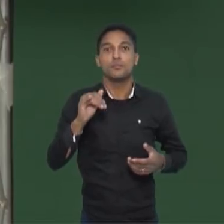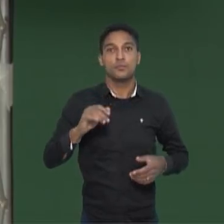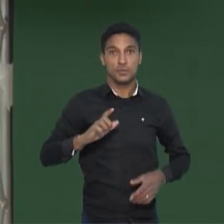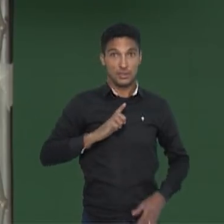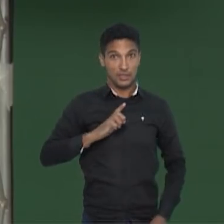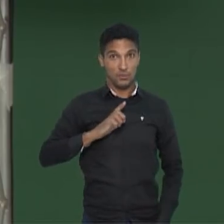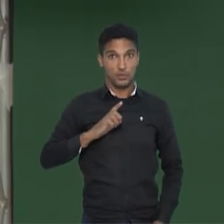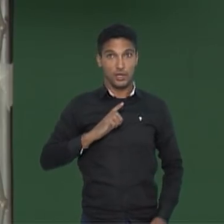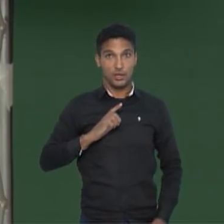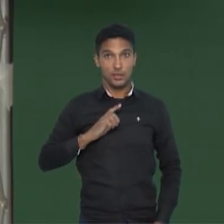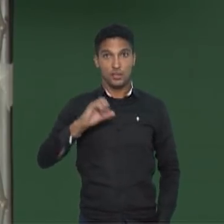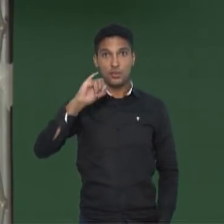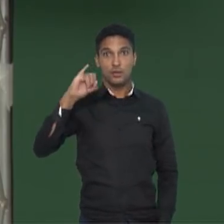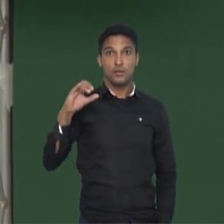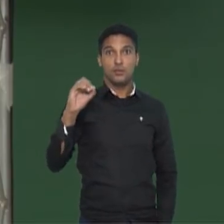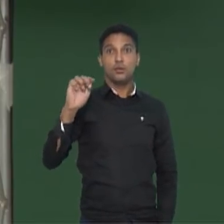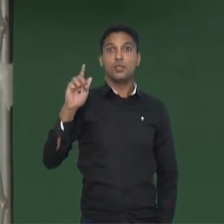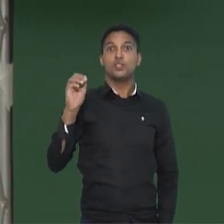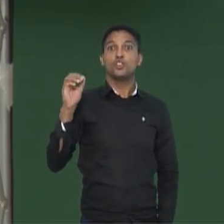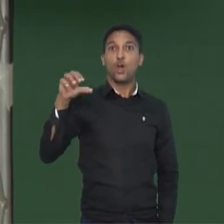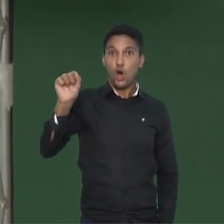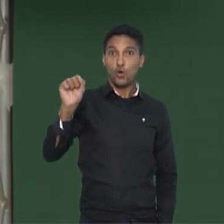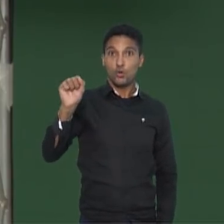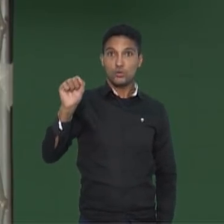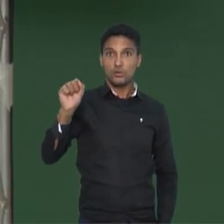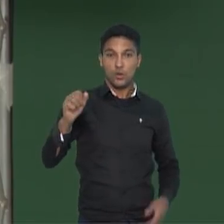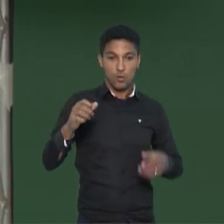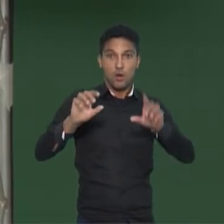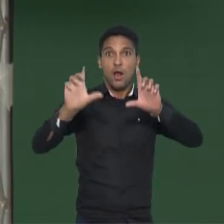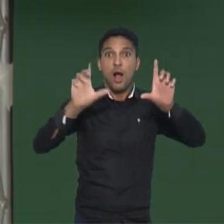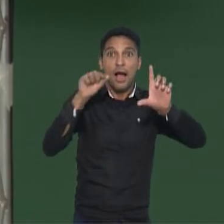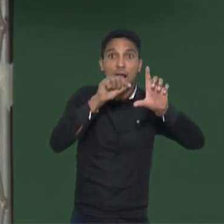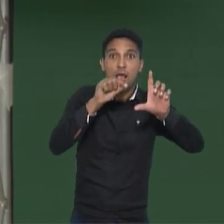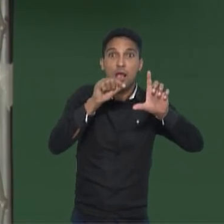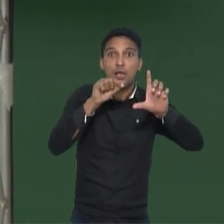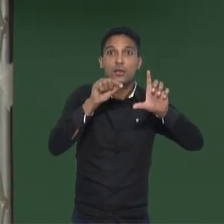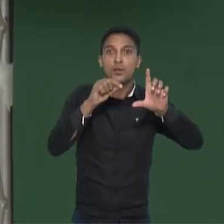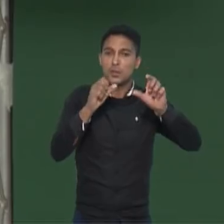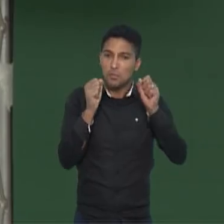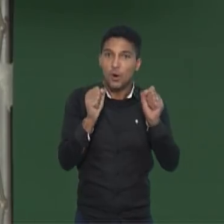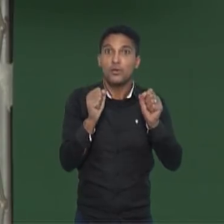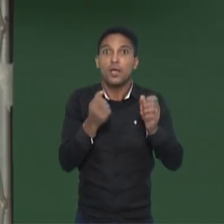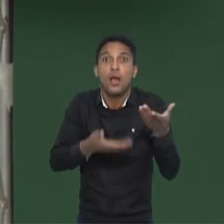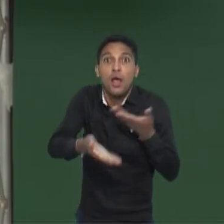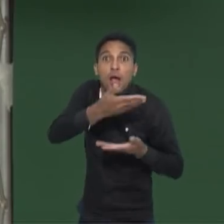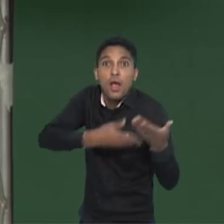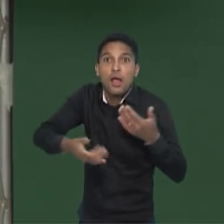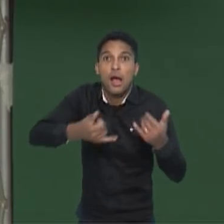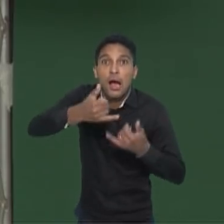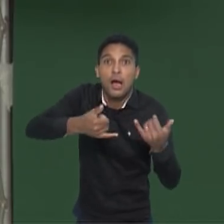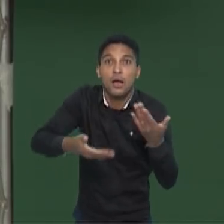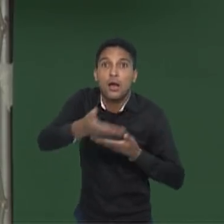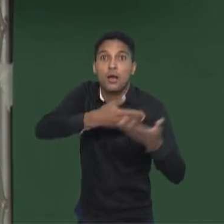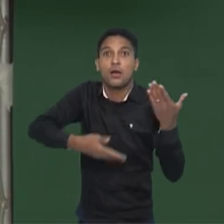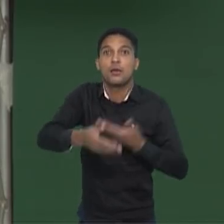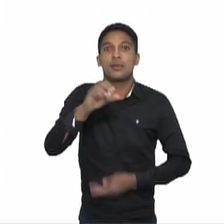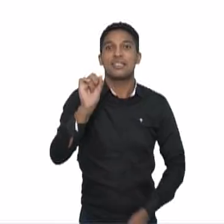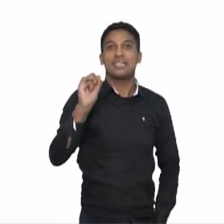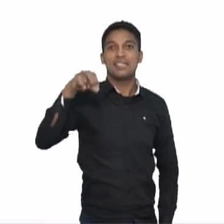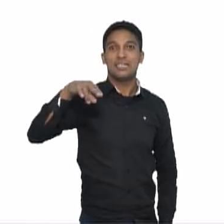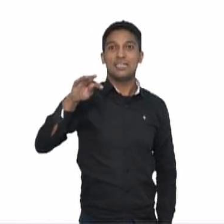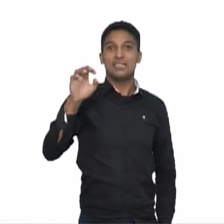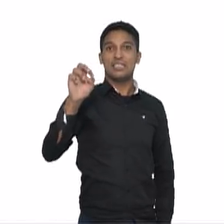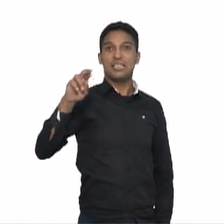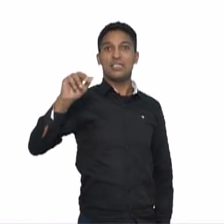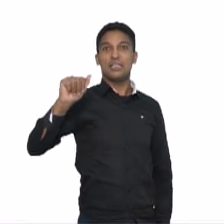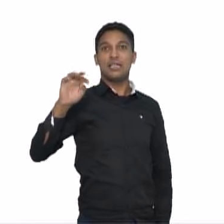maneira coletiva o ambiente daquele jogo. Eles podem contribuir para a ambientação daquilo. Então, por isso essa interatividade, esse